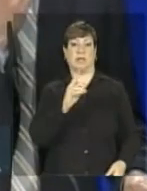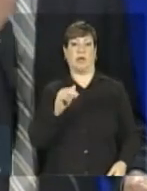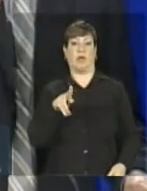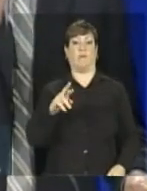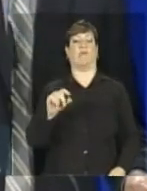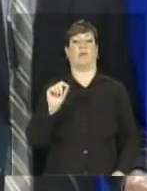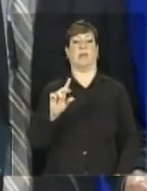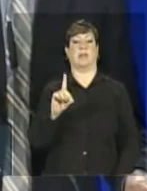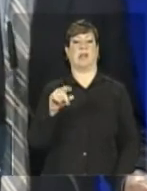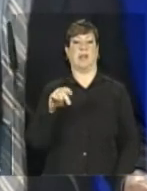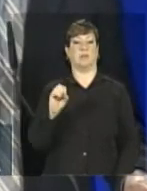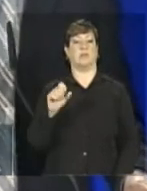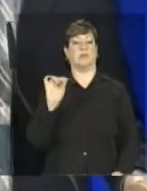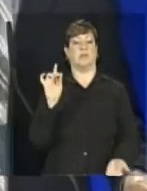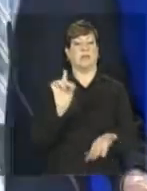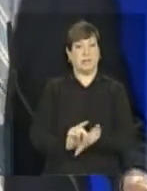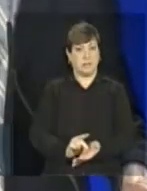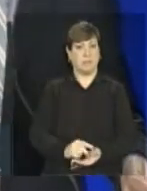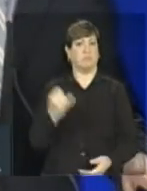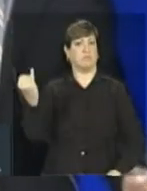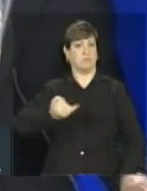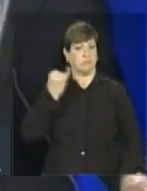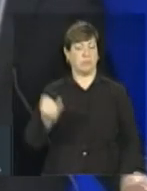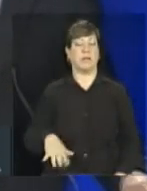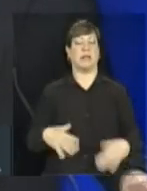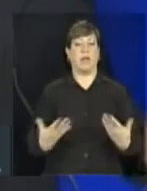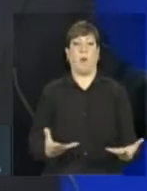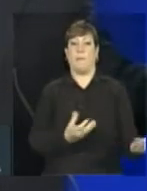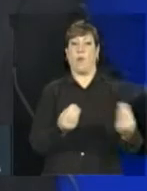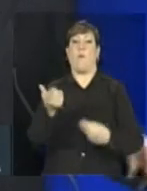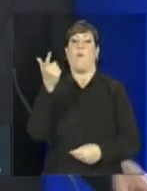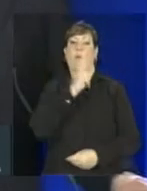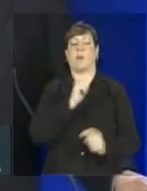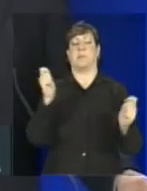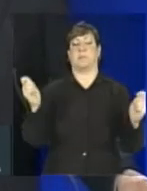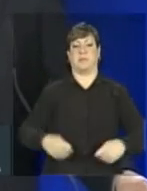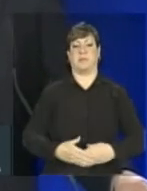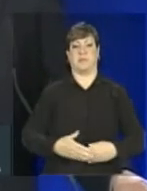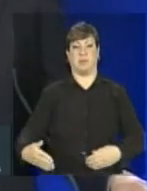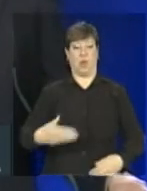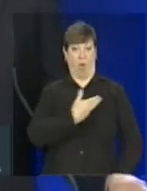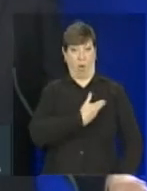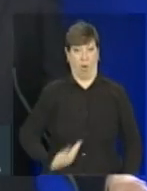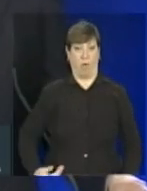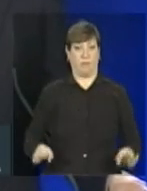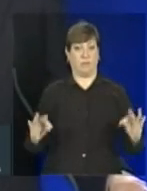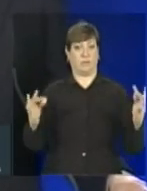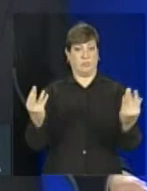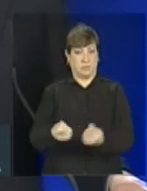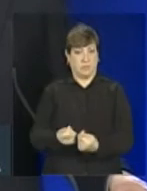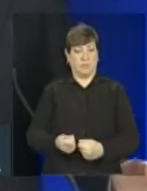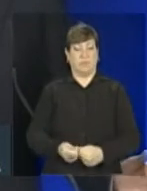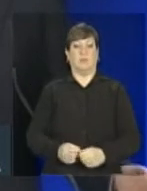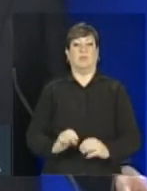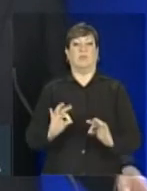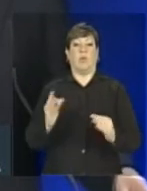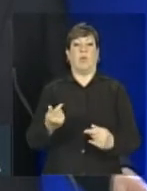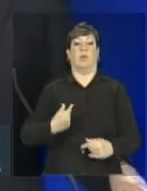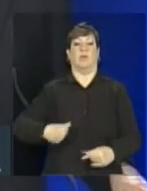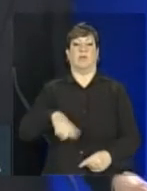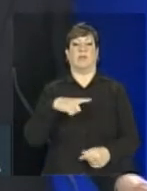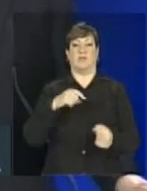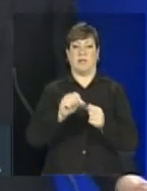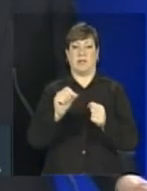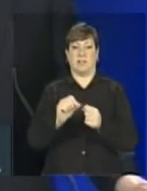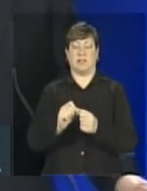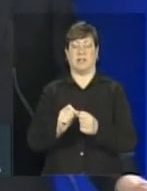reais, empíricos. E assim, grandes conquistas serão possíveis. Os governos, todos nós estamos nos